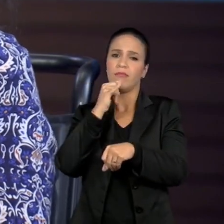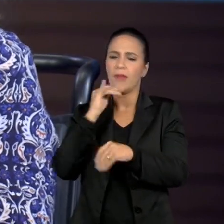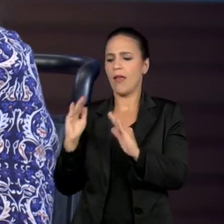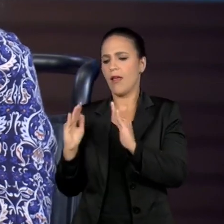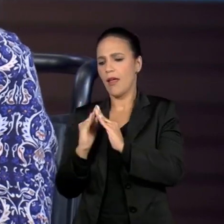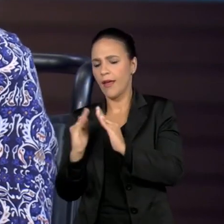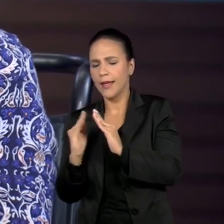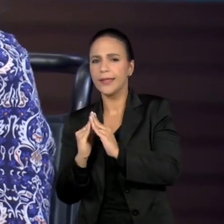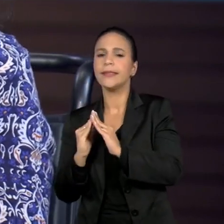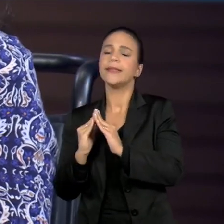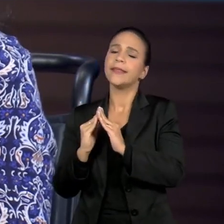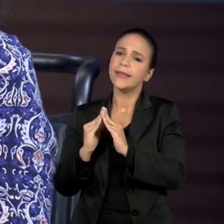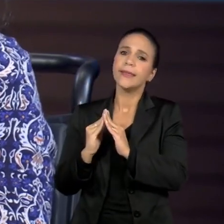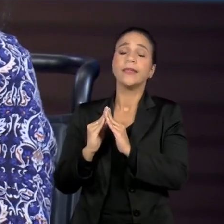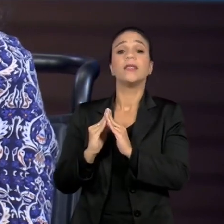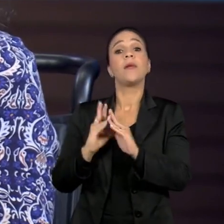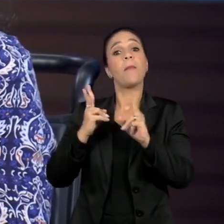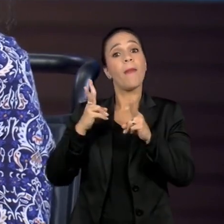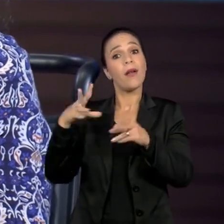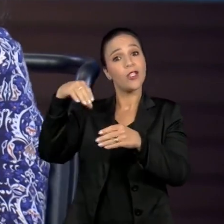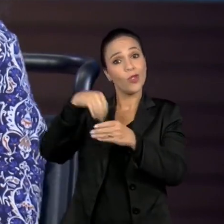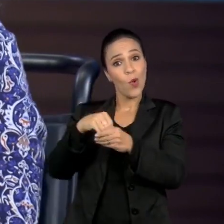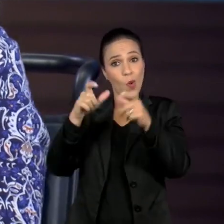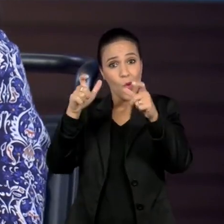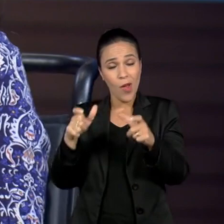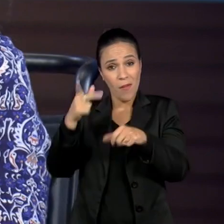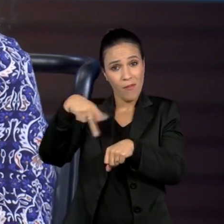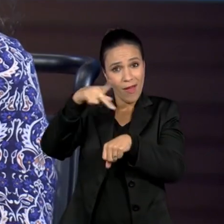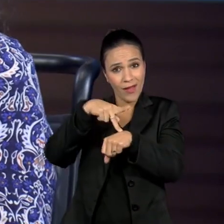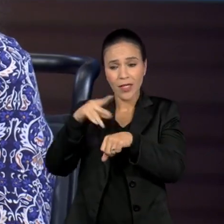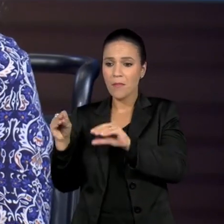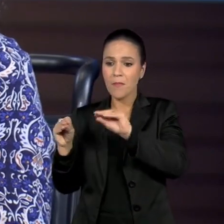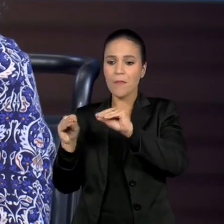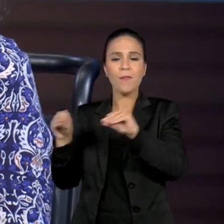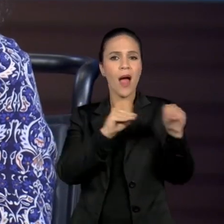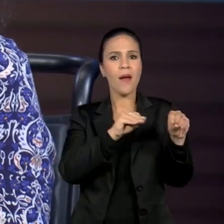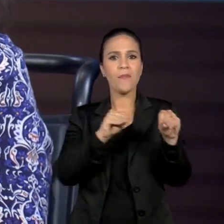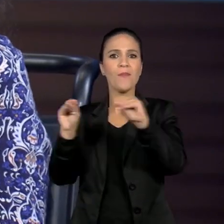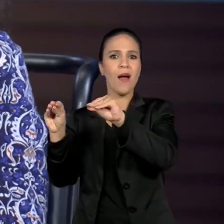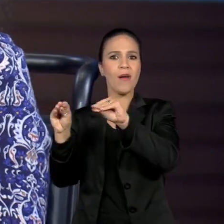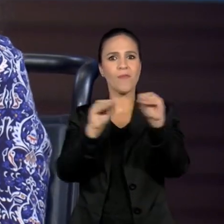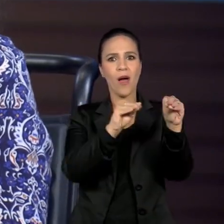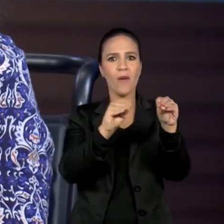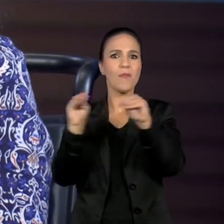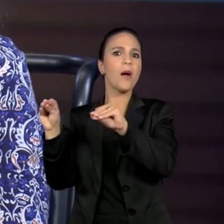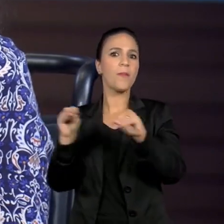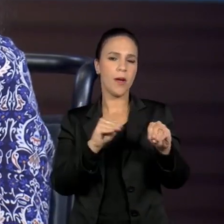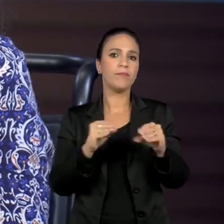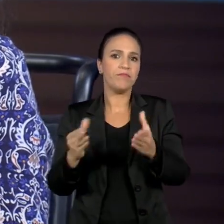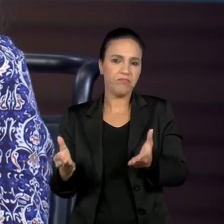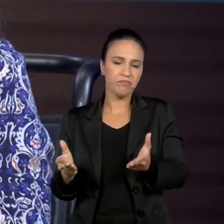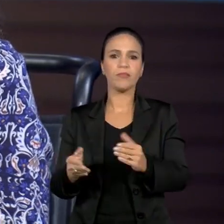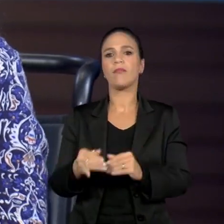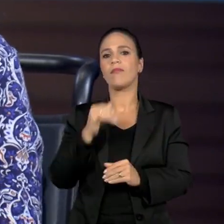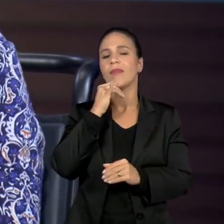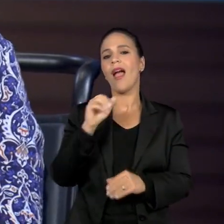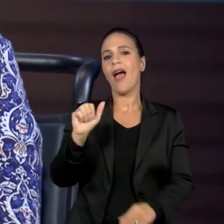só, se acho que vale a pena abrir aqui para explicar a diferença desses termos, né, que nós estamos usando aqui quando falamos refugiado,